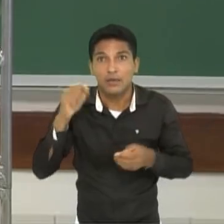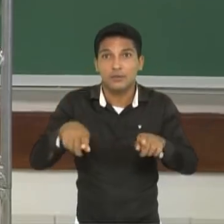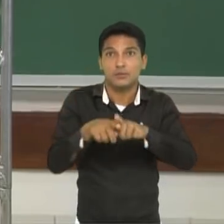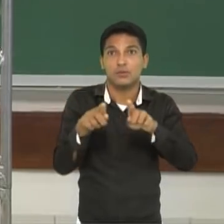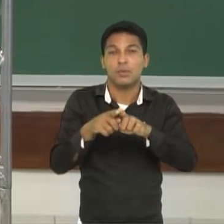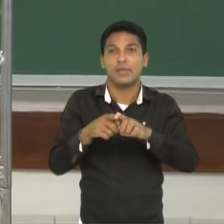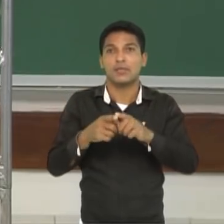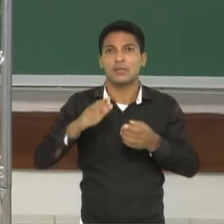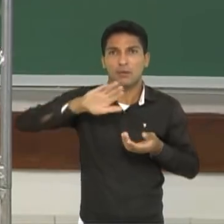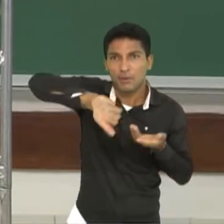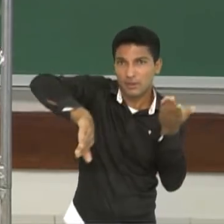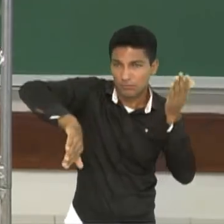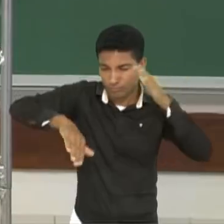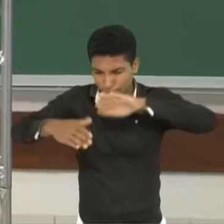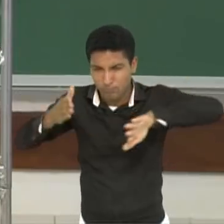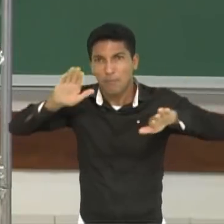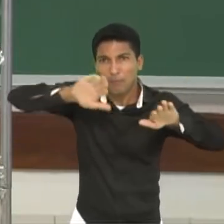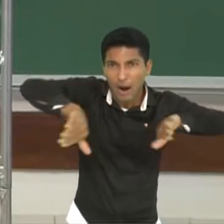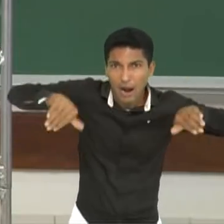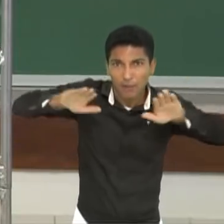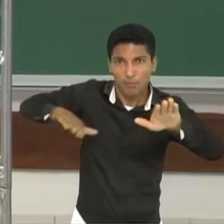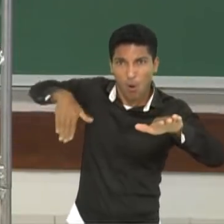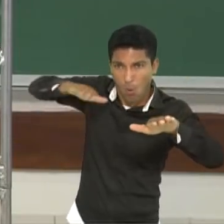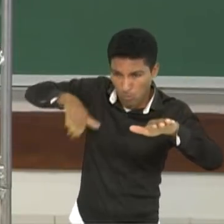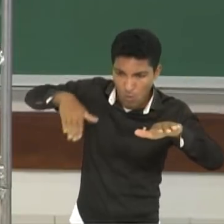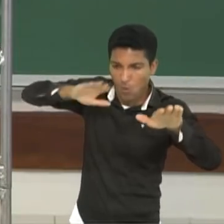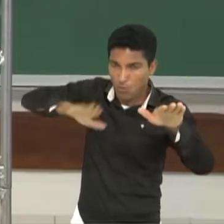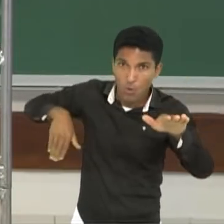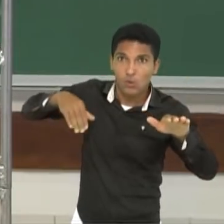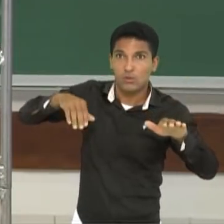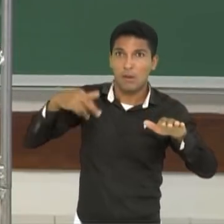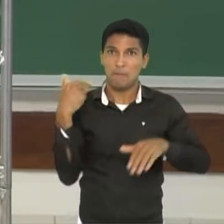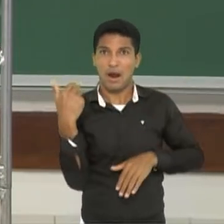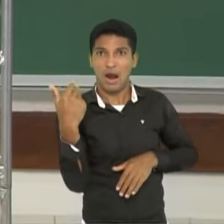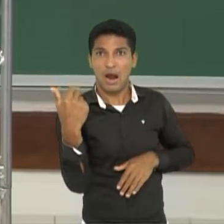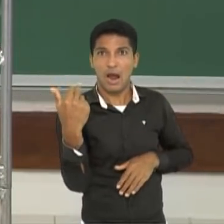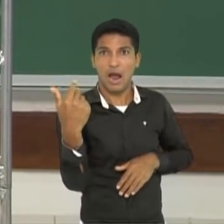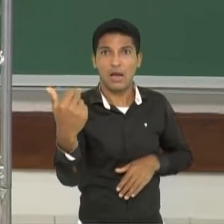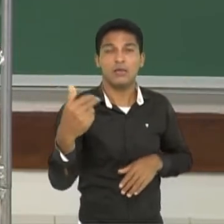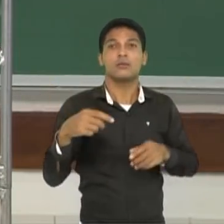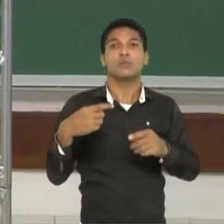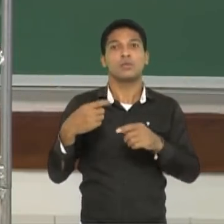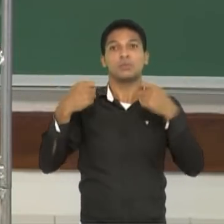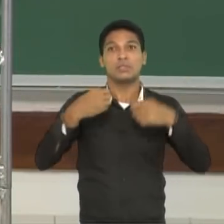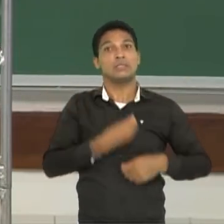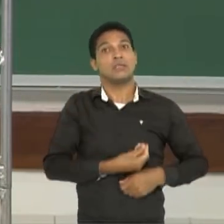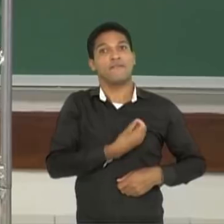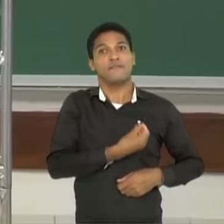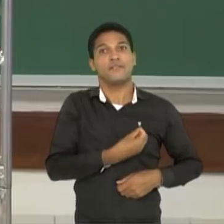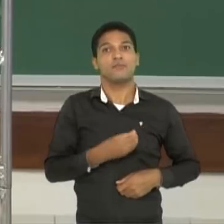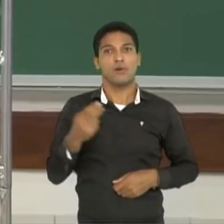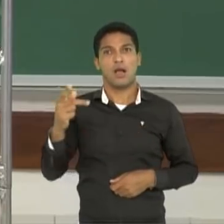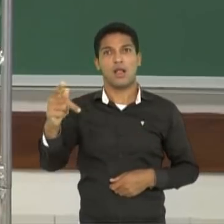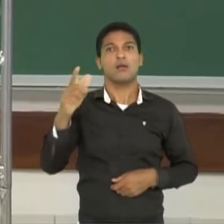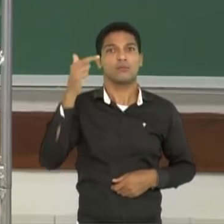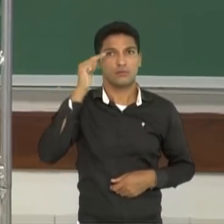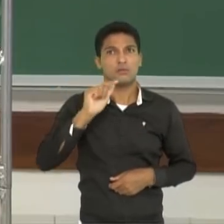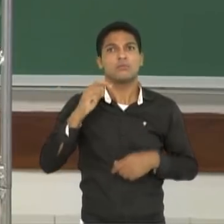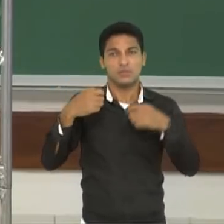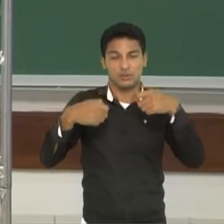gente volta naquela ideia daquelas atividades naturais de sobrevivência, né? A gente falou várias vezes sobre